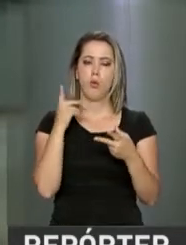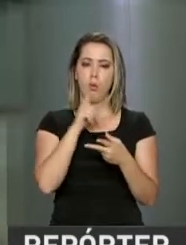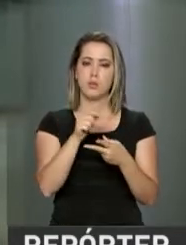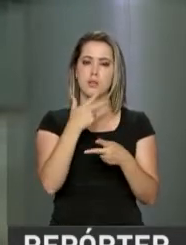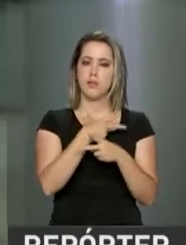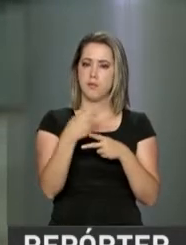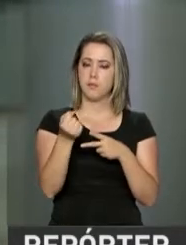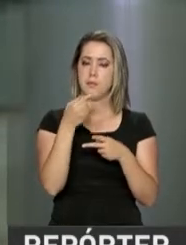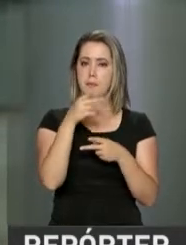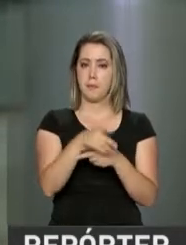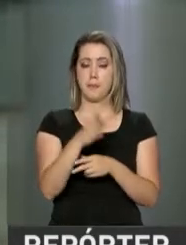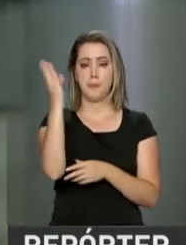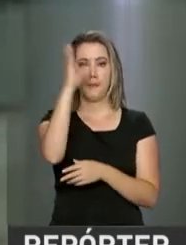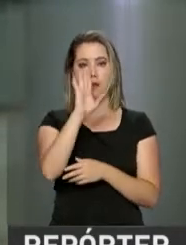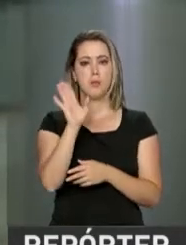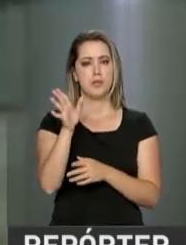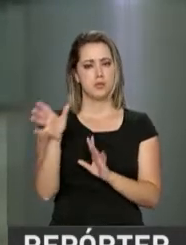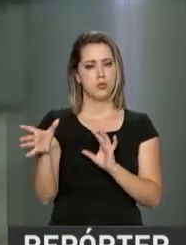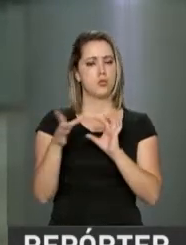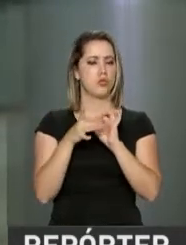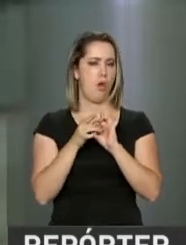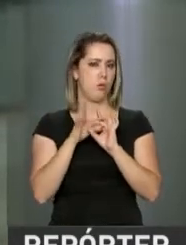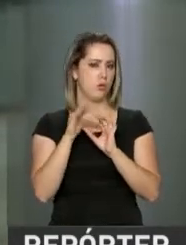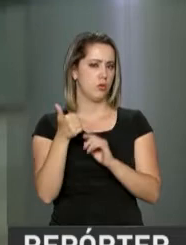Brasil já é um parceiro da OCDE desde